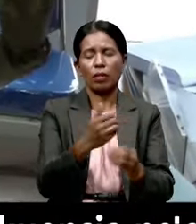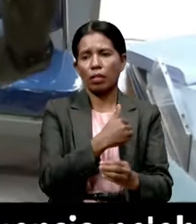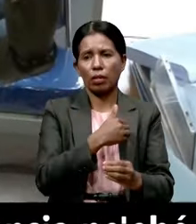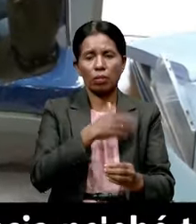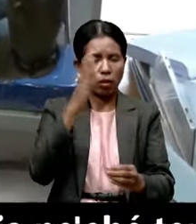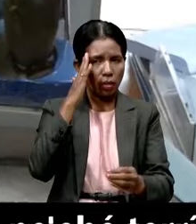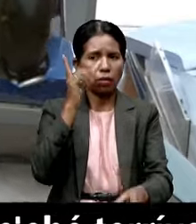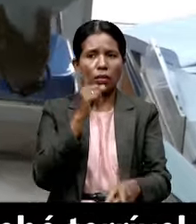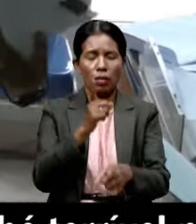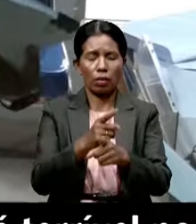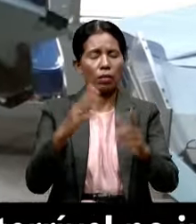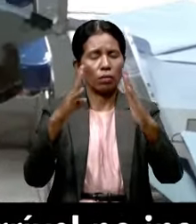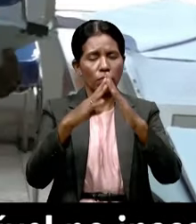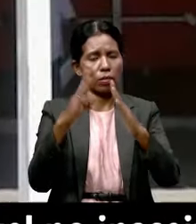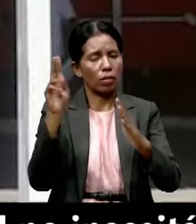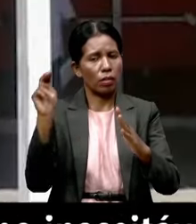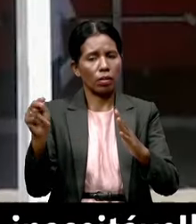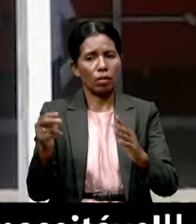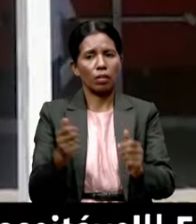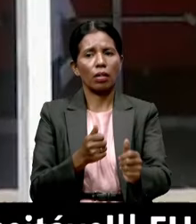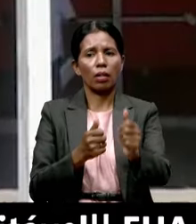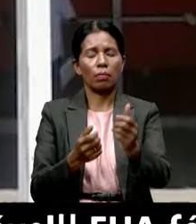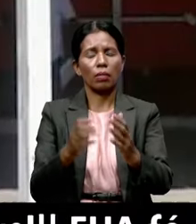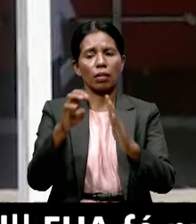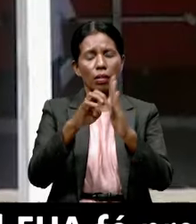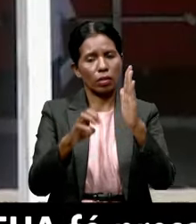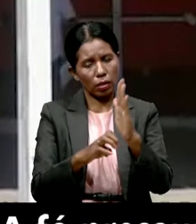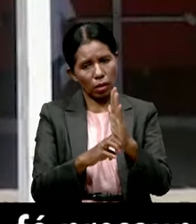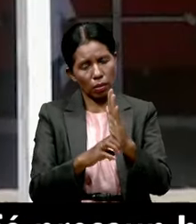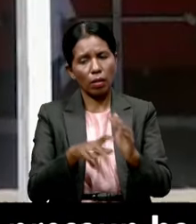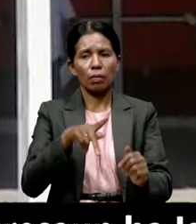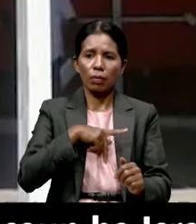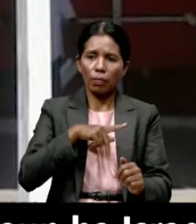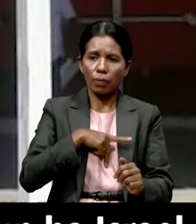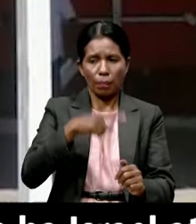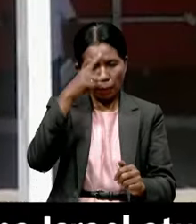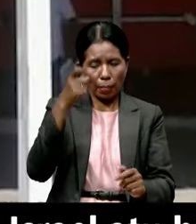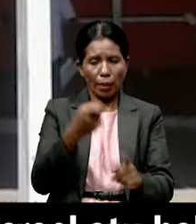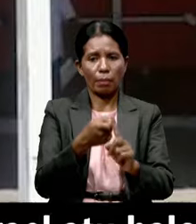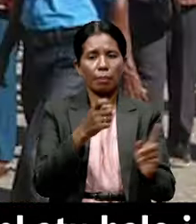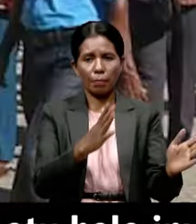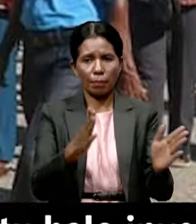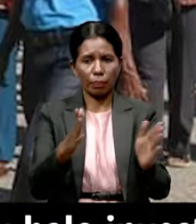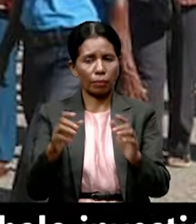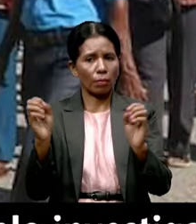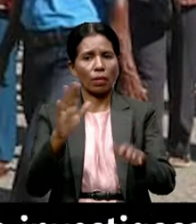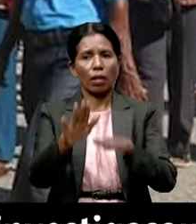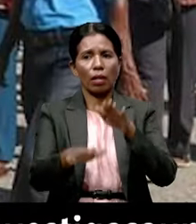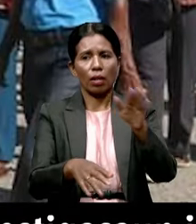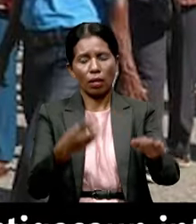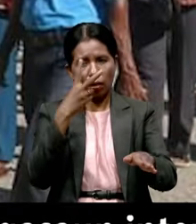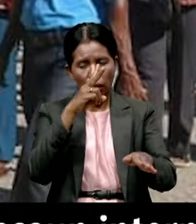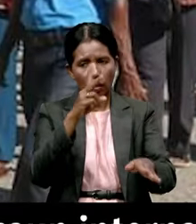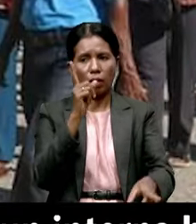Tene Lolos, uma refere, pertence para a prioridade do Estado ca privado. Também né, o se processo ne lau de justifica